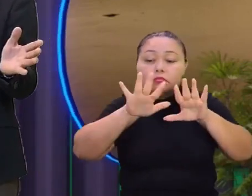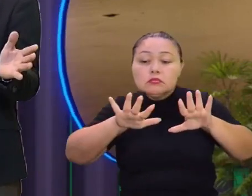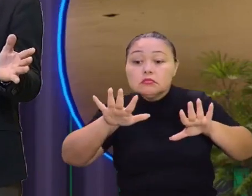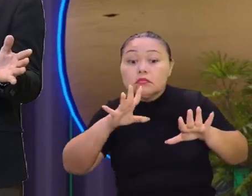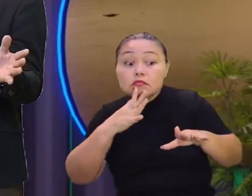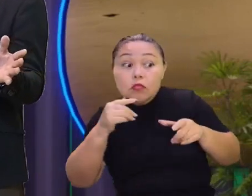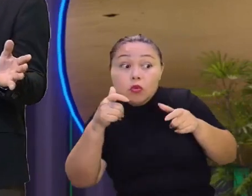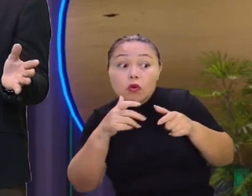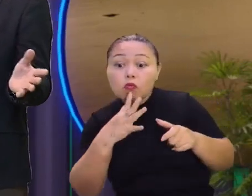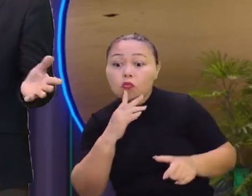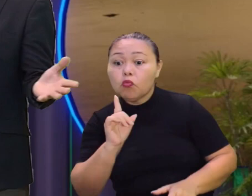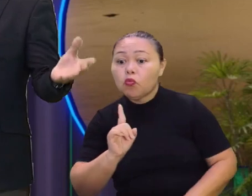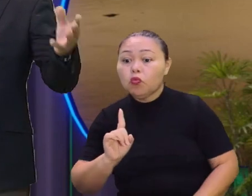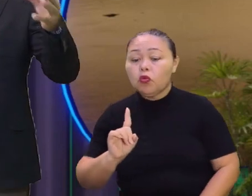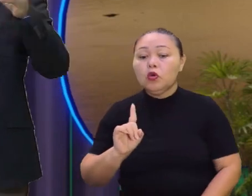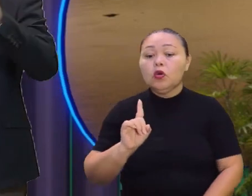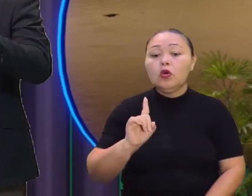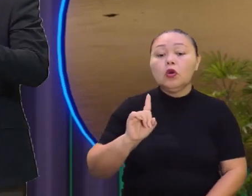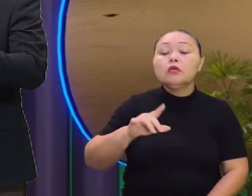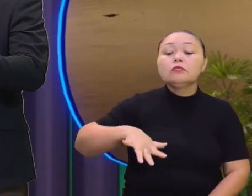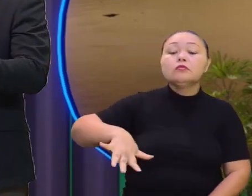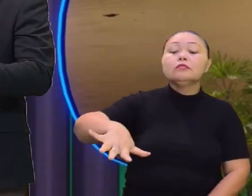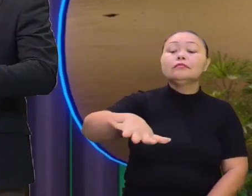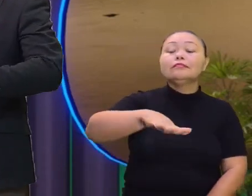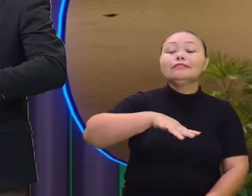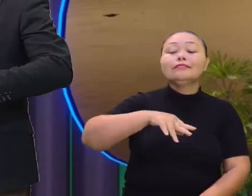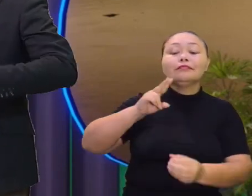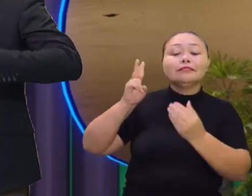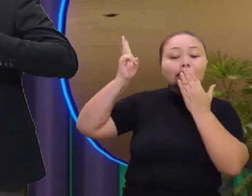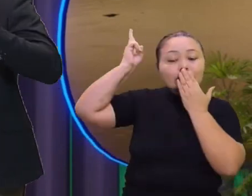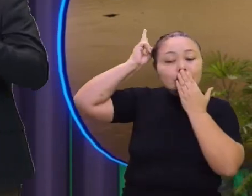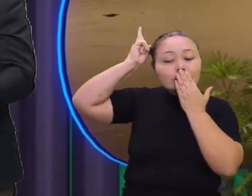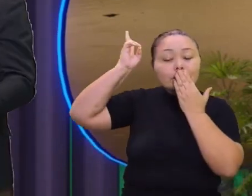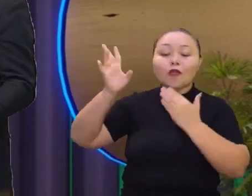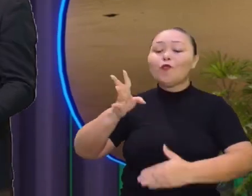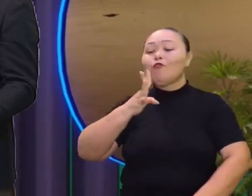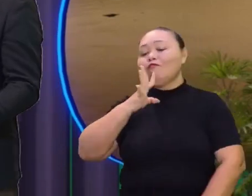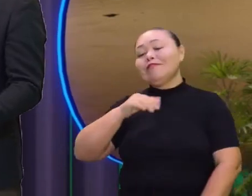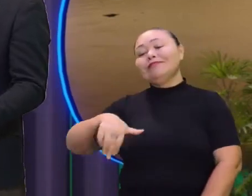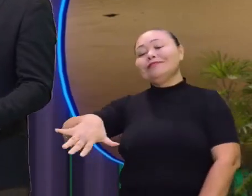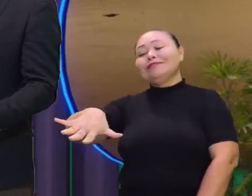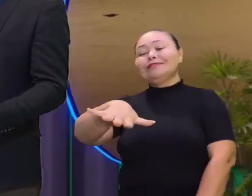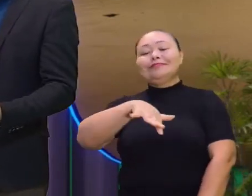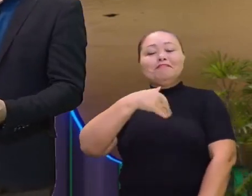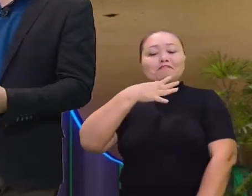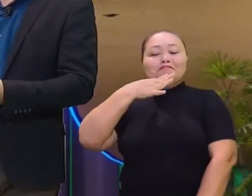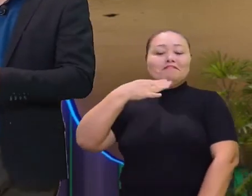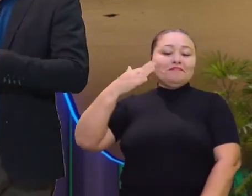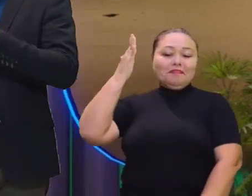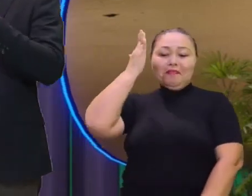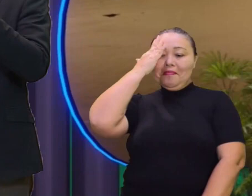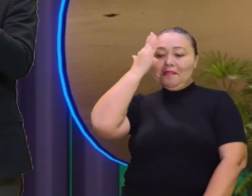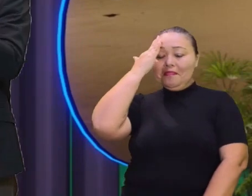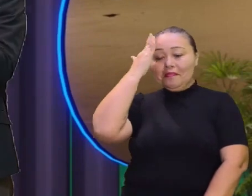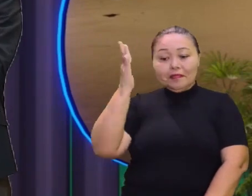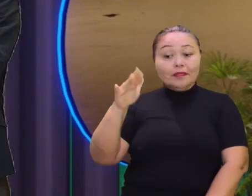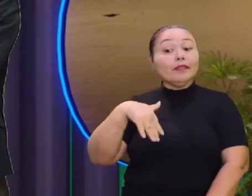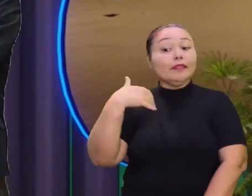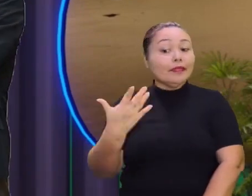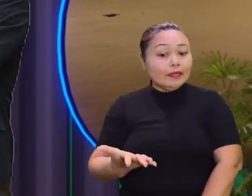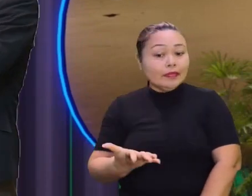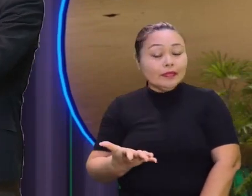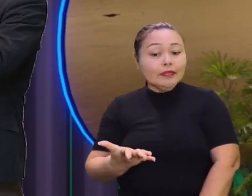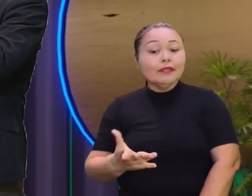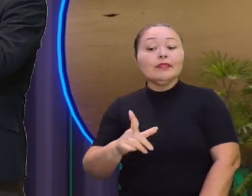lugar onde eles não conheciam. Exato. E eles estavam no ambiente que o indígena conhecia muito bem onde ele estava. Então,